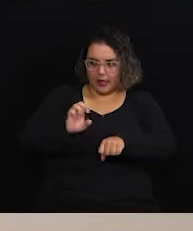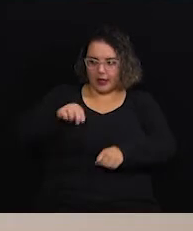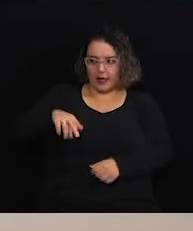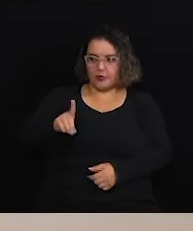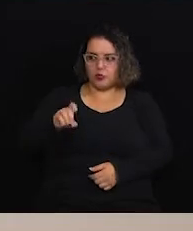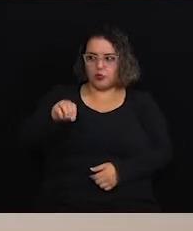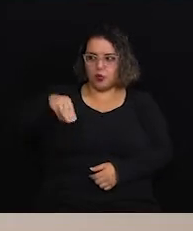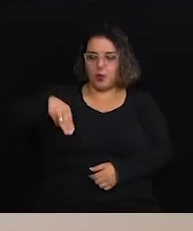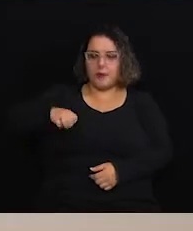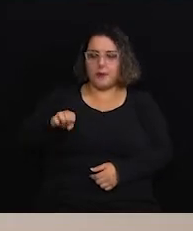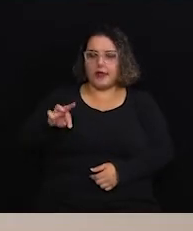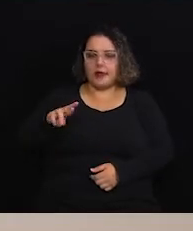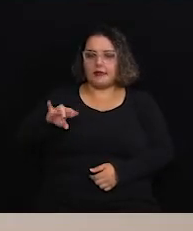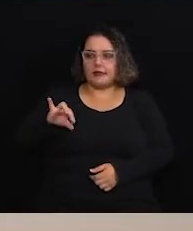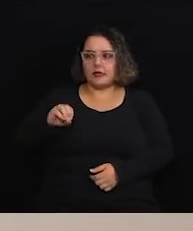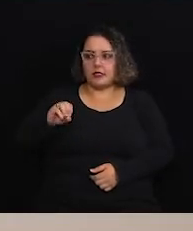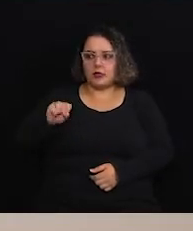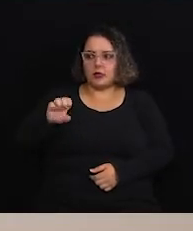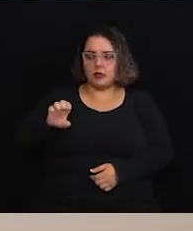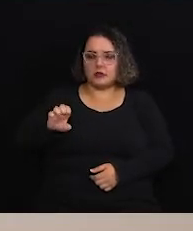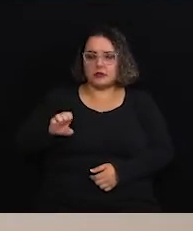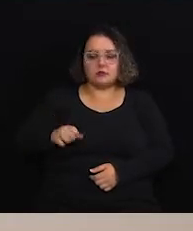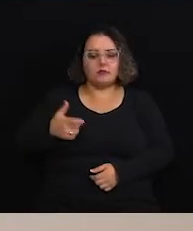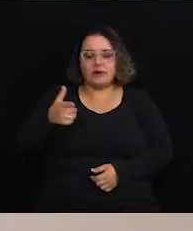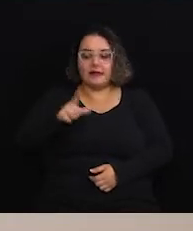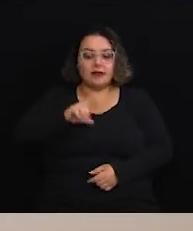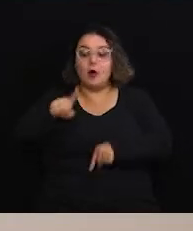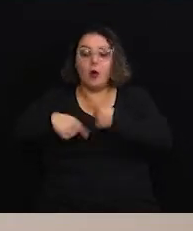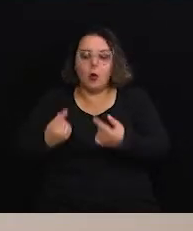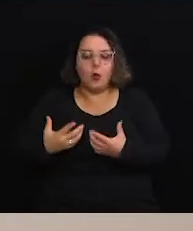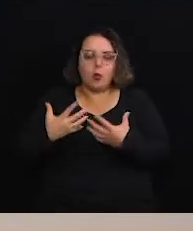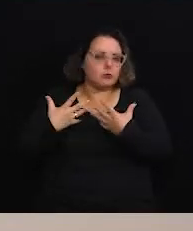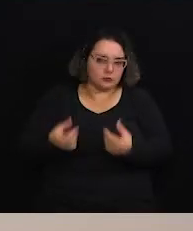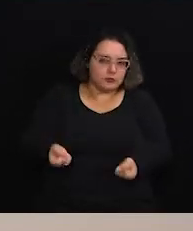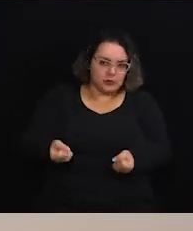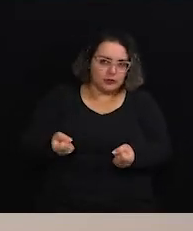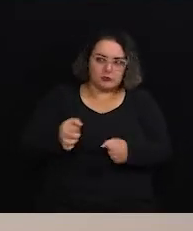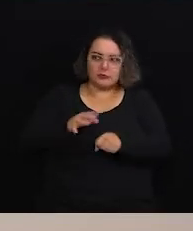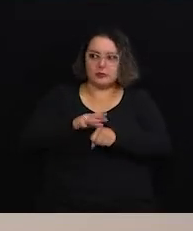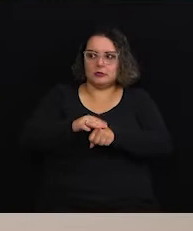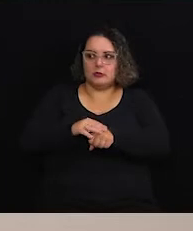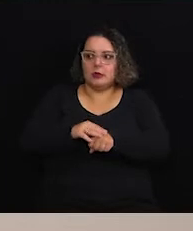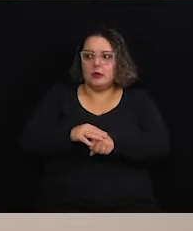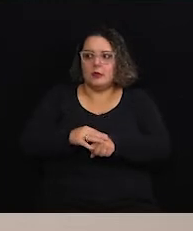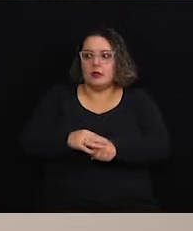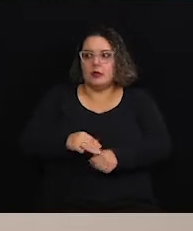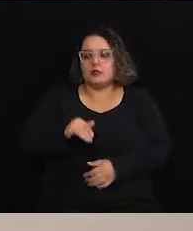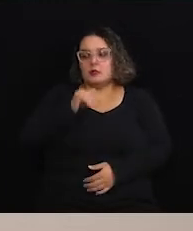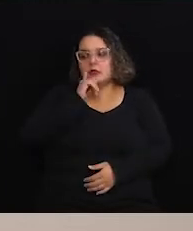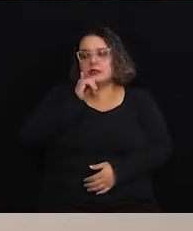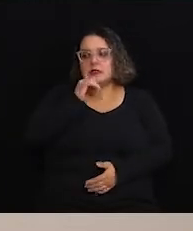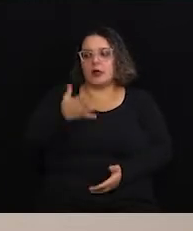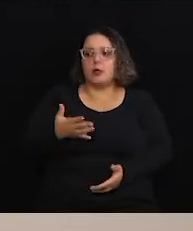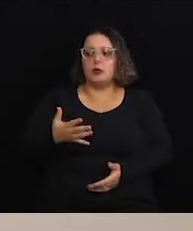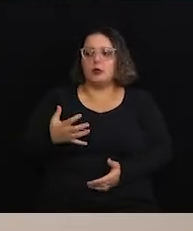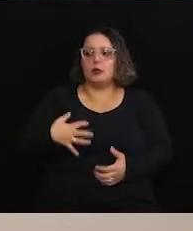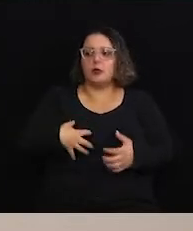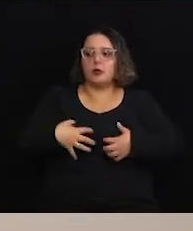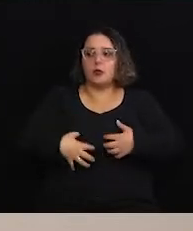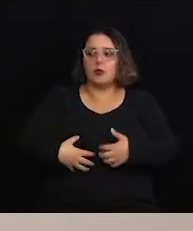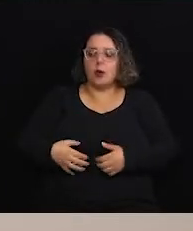ela não vai causar outras doenças, mas assim, ela pode comprometer órgãos que prejudiquem a função. Por exemplo, ela pode acometer